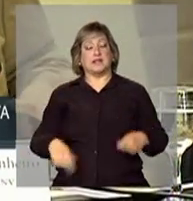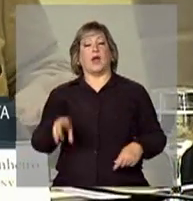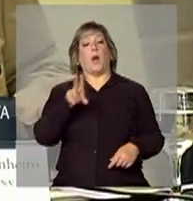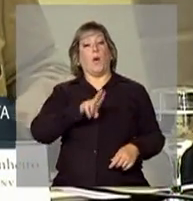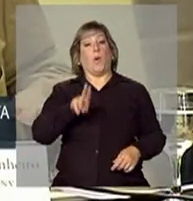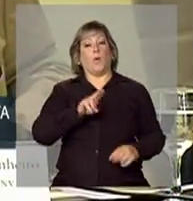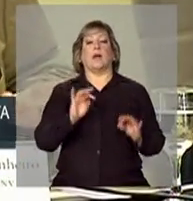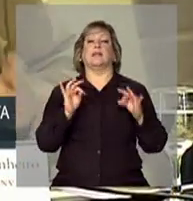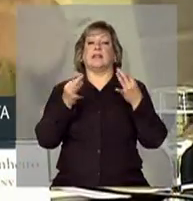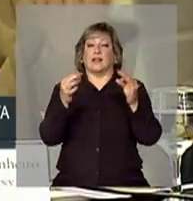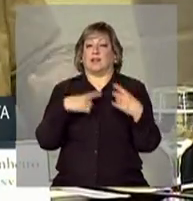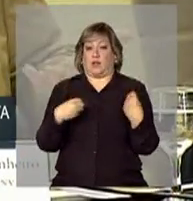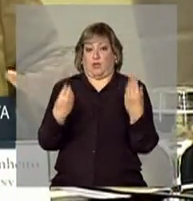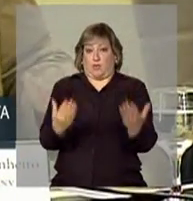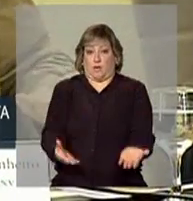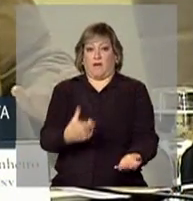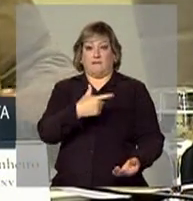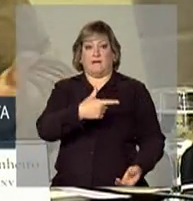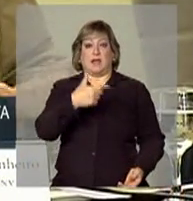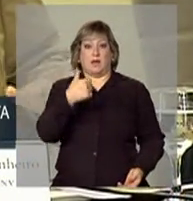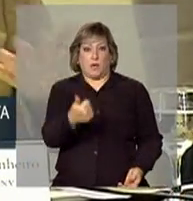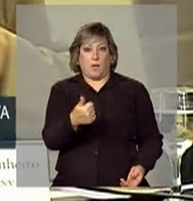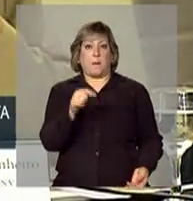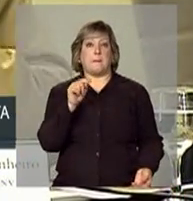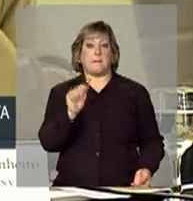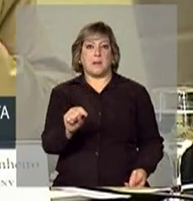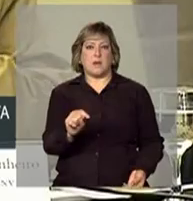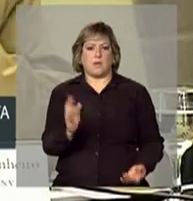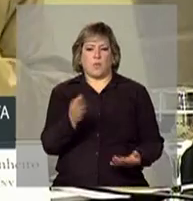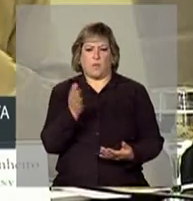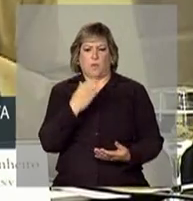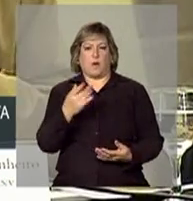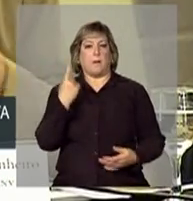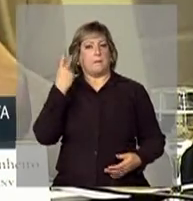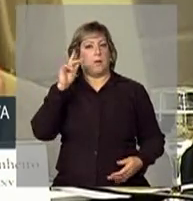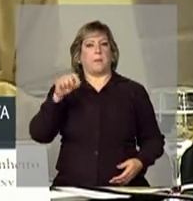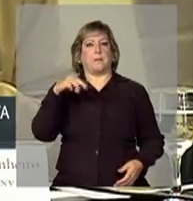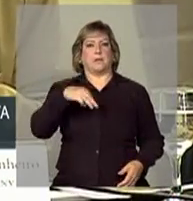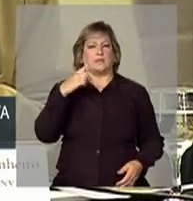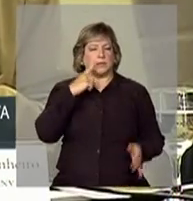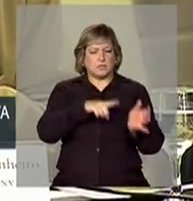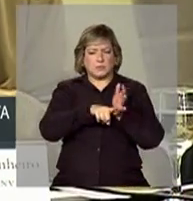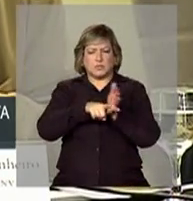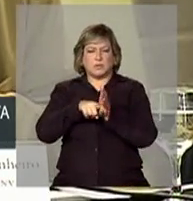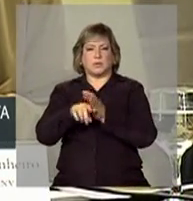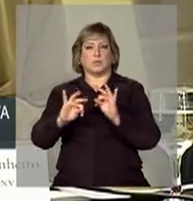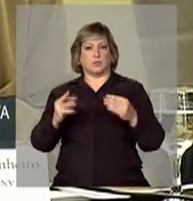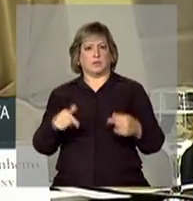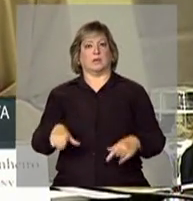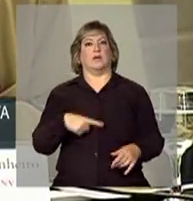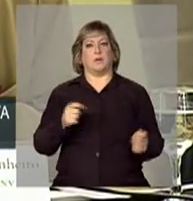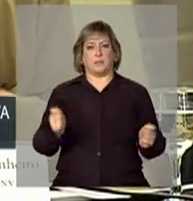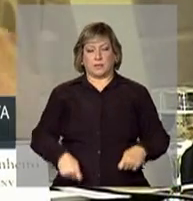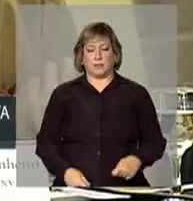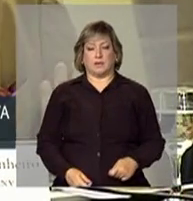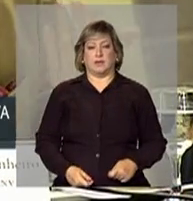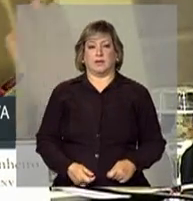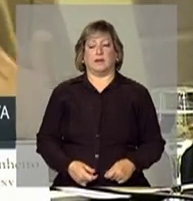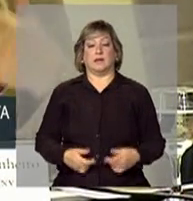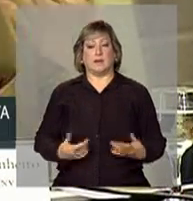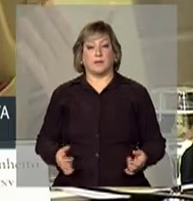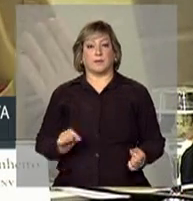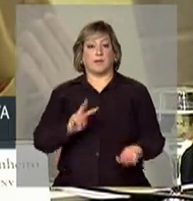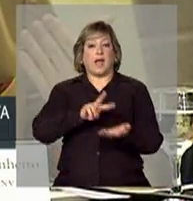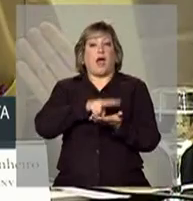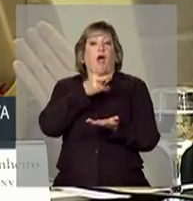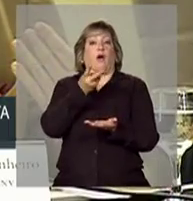o que a tecnologia nos oferece, 20 mil páginas por minuto, coisa desse tipo, para fazer todos os cruzamentos. Eu aprendi tudo isso na Comissão da Verdade. A conversão de